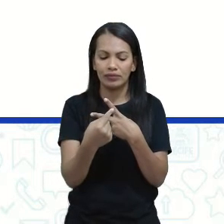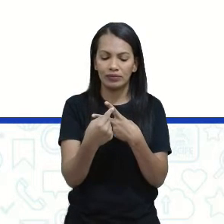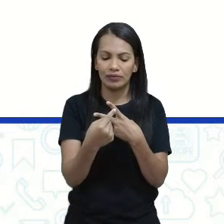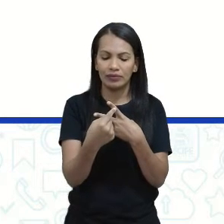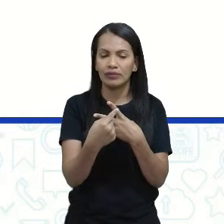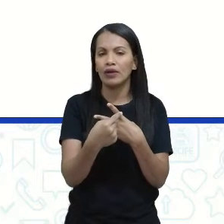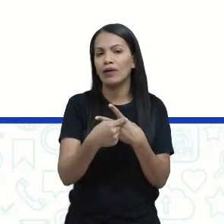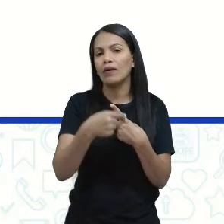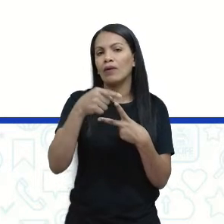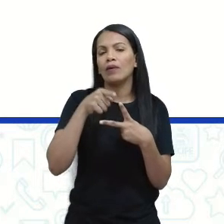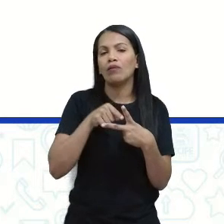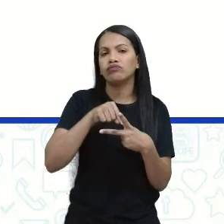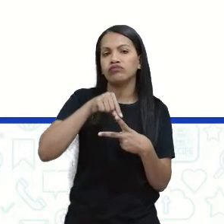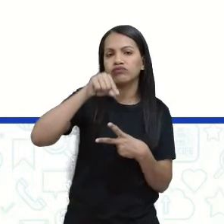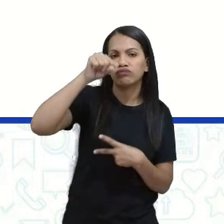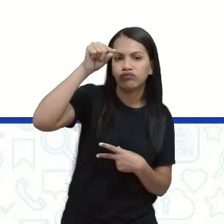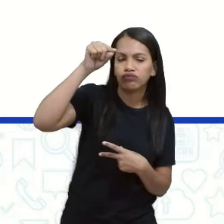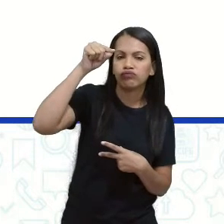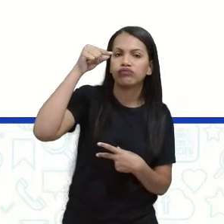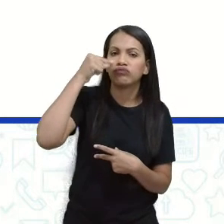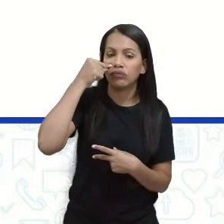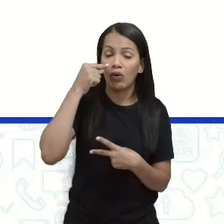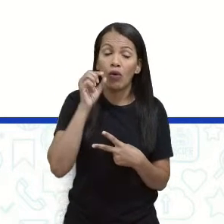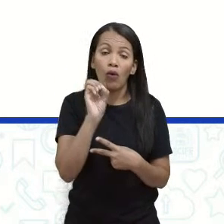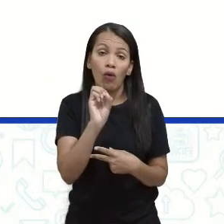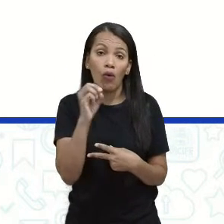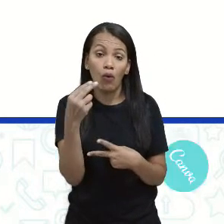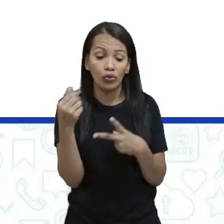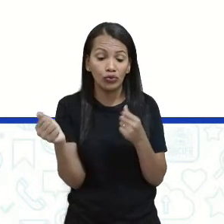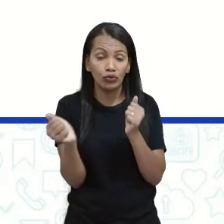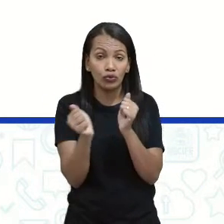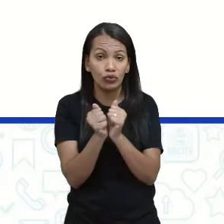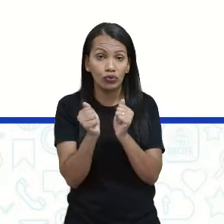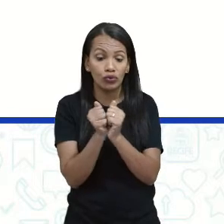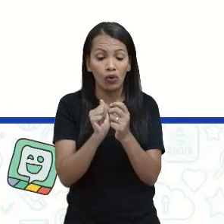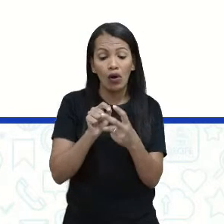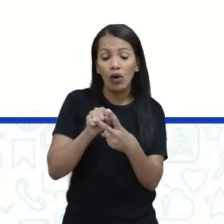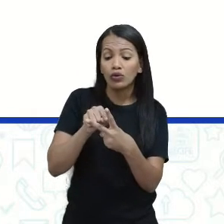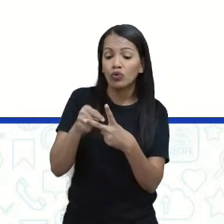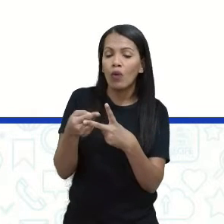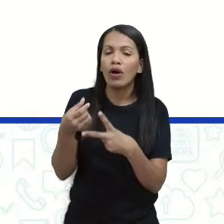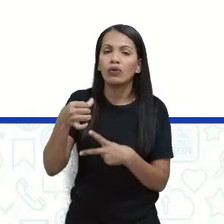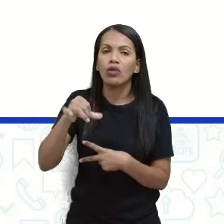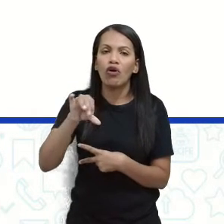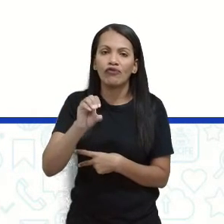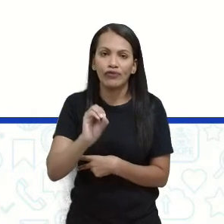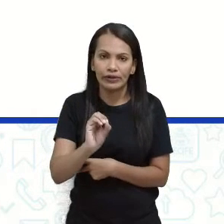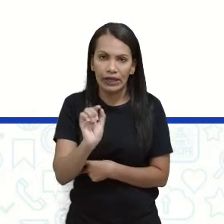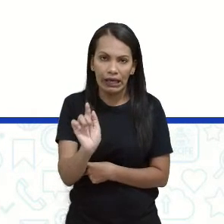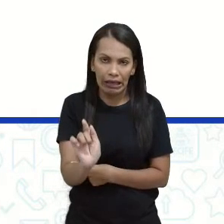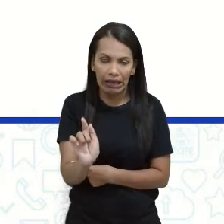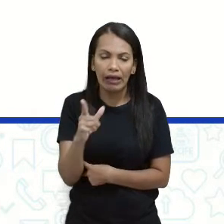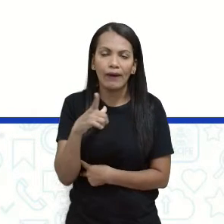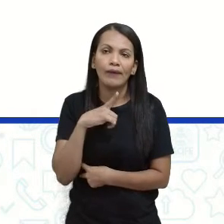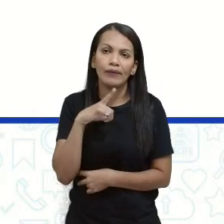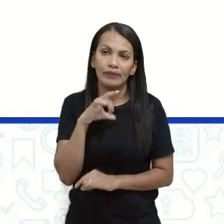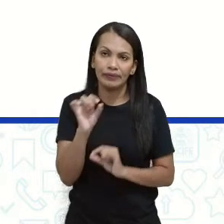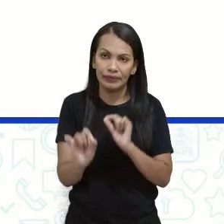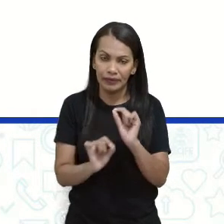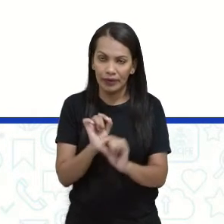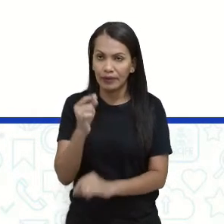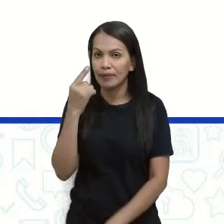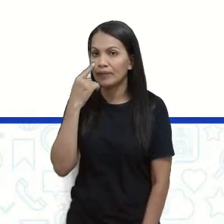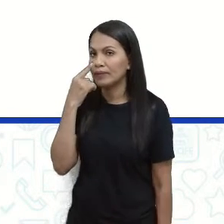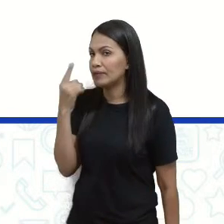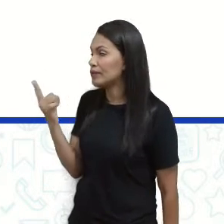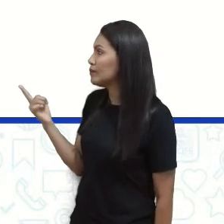altura ou que está ao lado aí do ângulo 90 graus. Vocês vão saber os nomes de cada um. Então tem a hipotenusa, cateto e cateto,